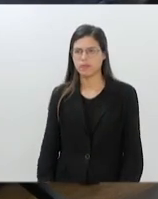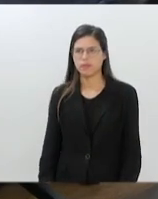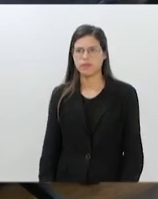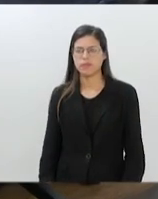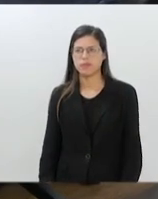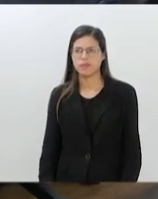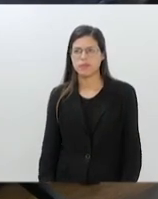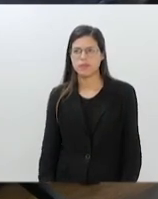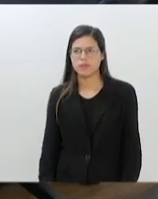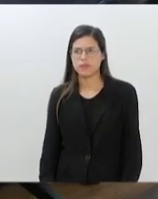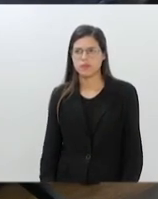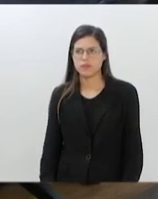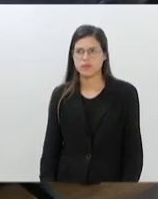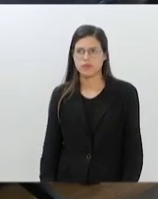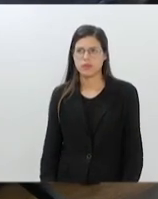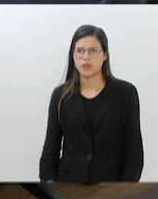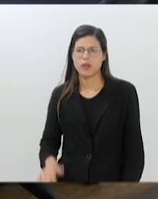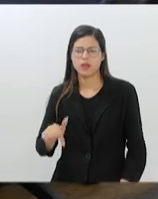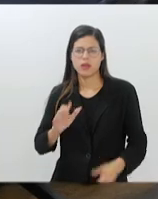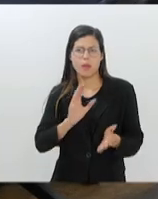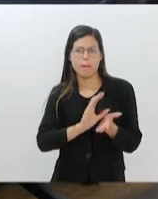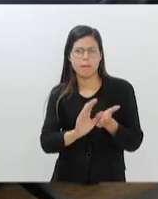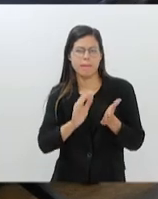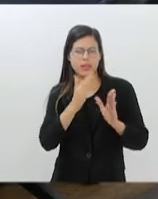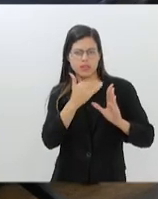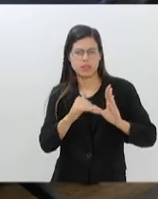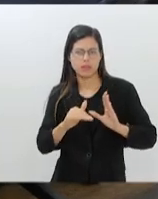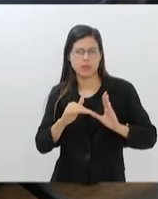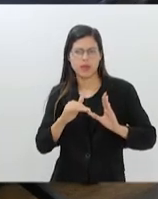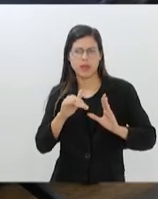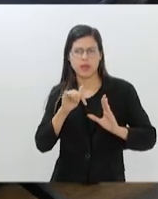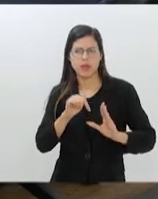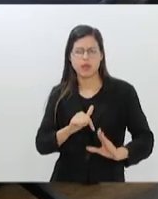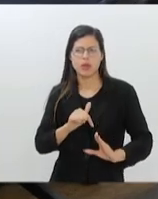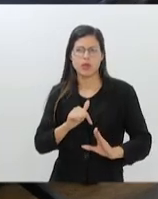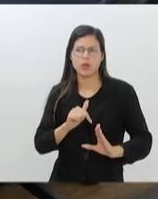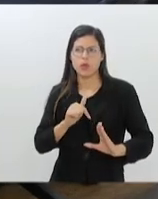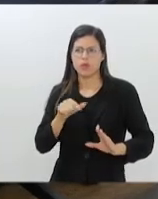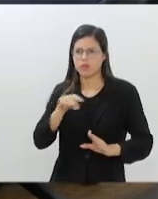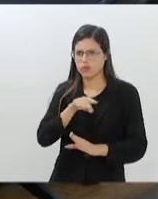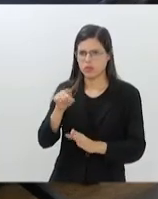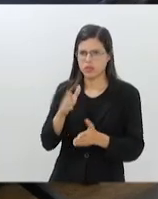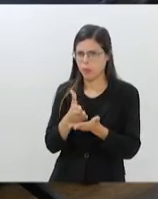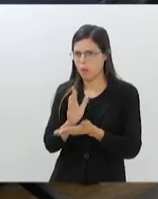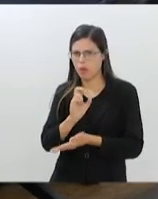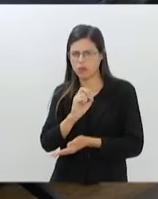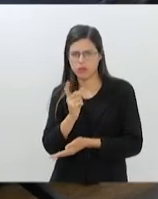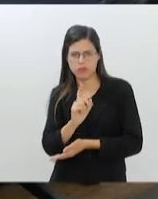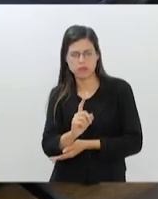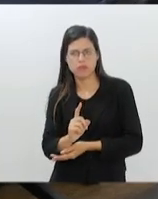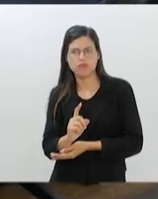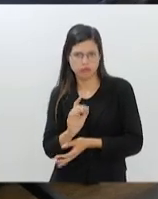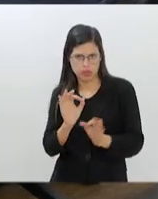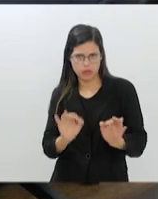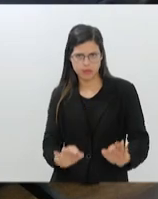não um patrocínio vai lá mandou e-mail comunicação pedindo aí vocês que aprovam ou não